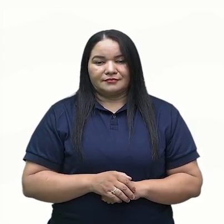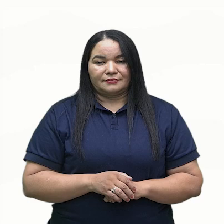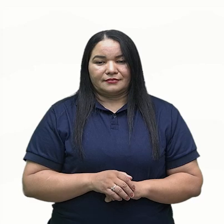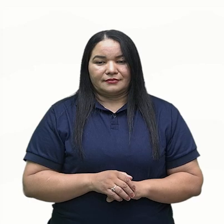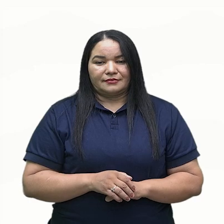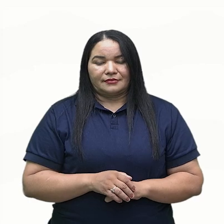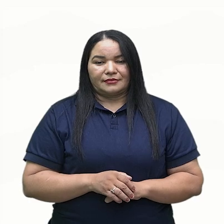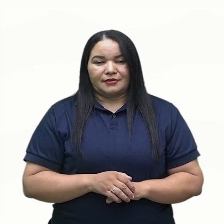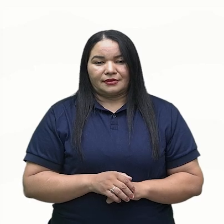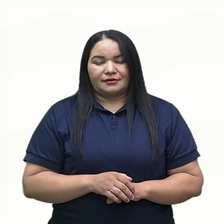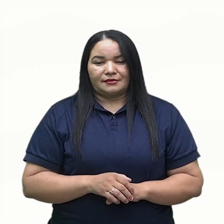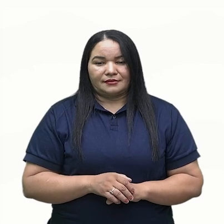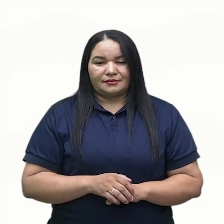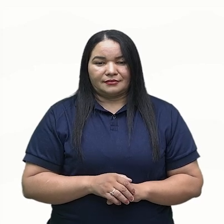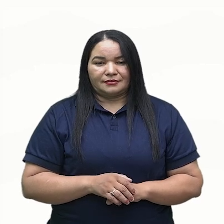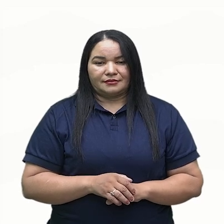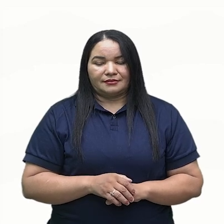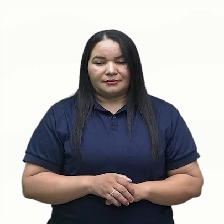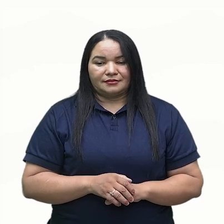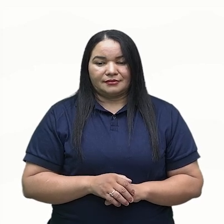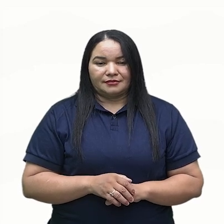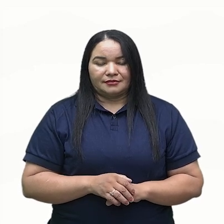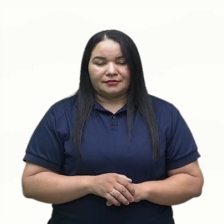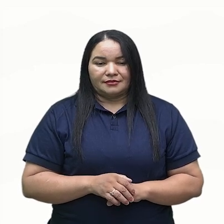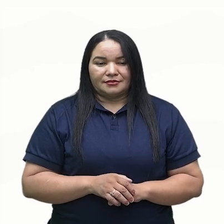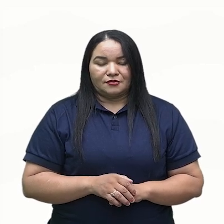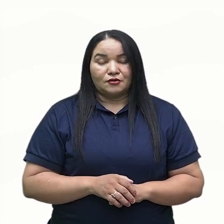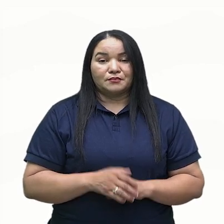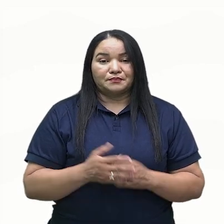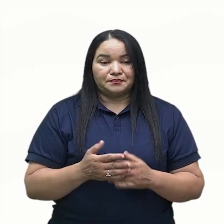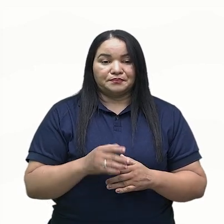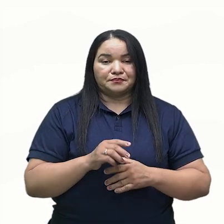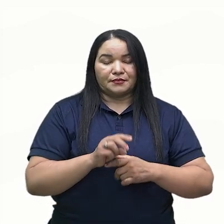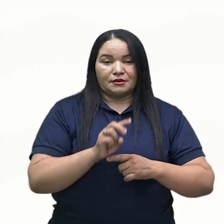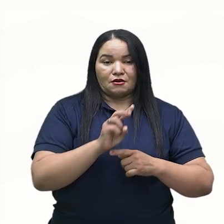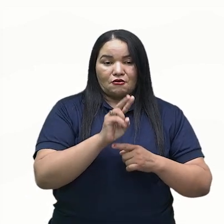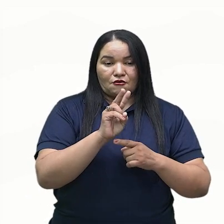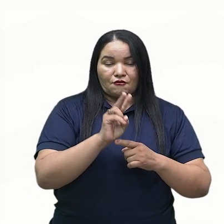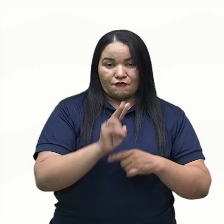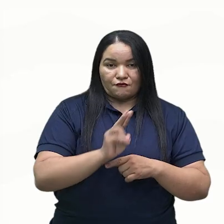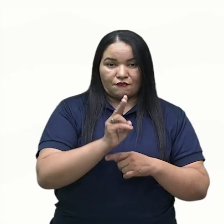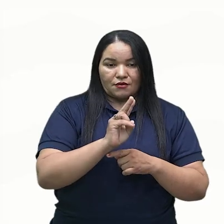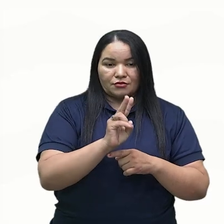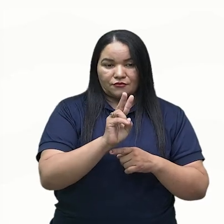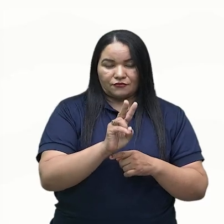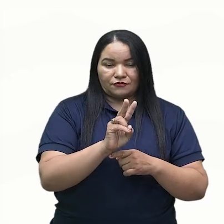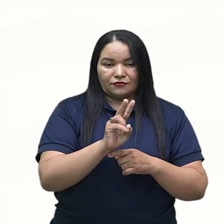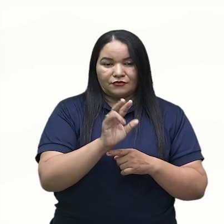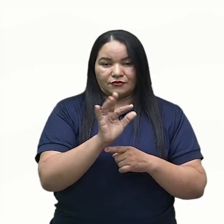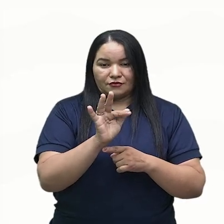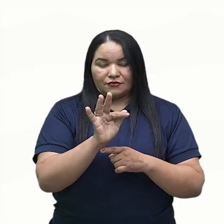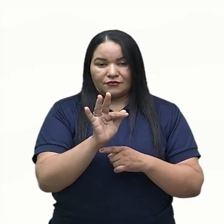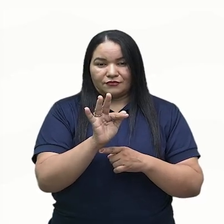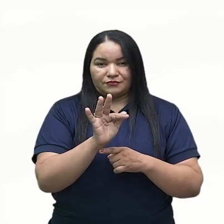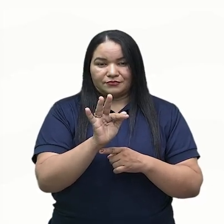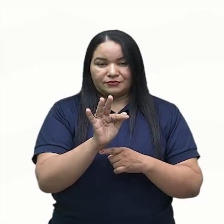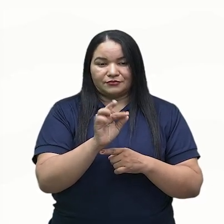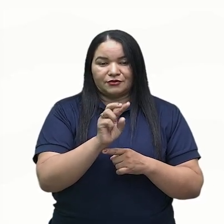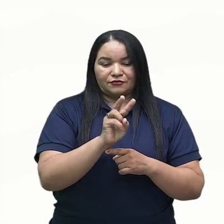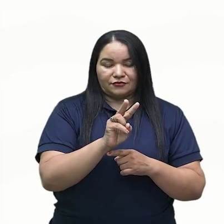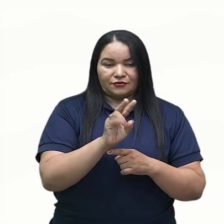tá? Então, a gente vai ter aqui, ó, o valor final como sendo, eu não quero em vermelho, quero